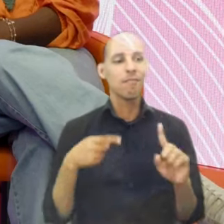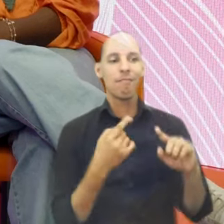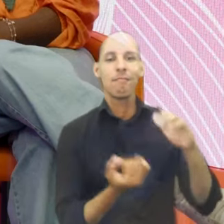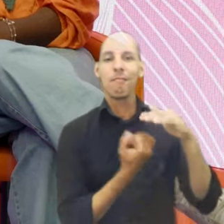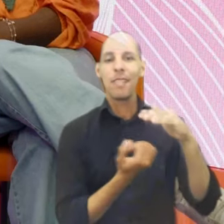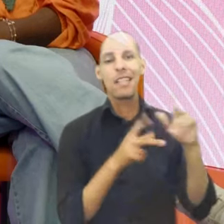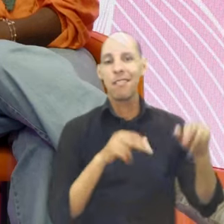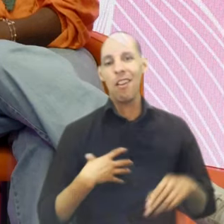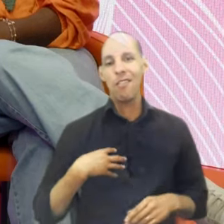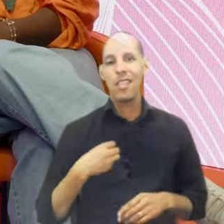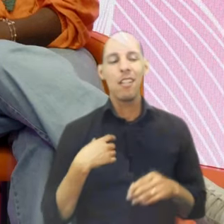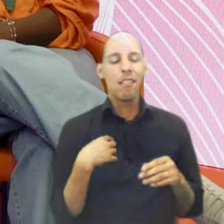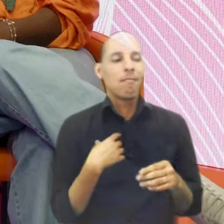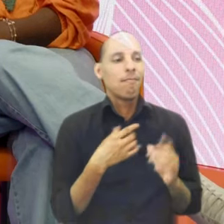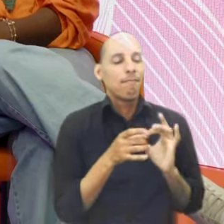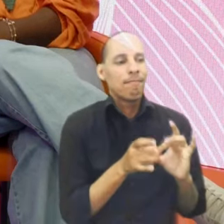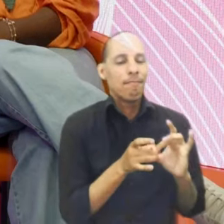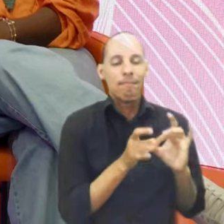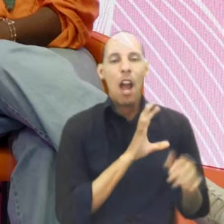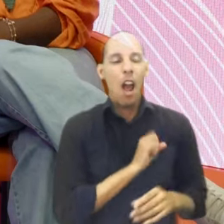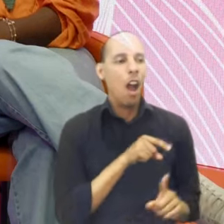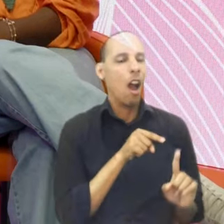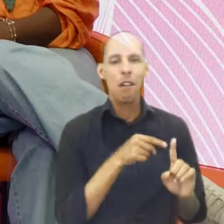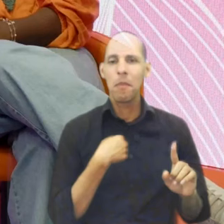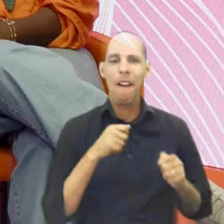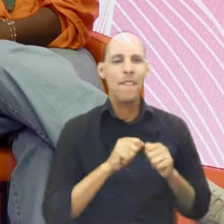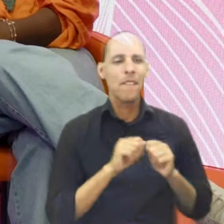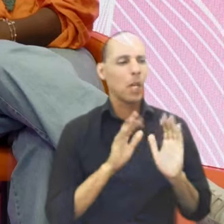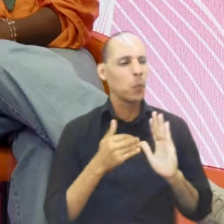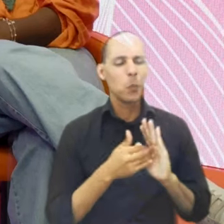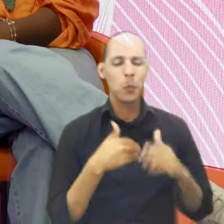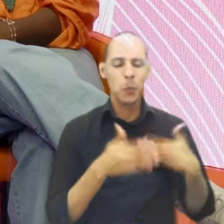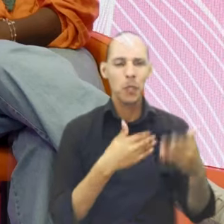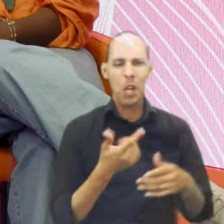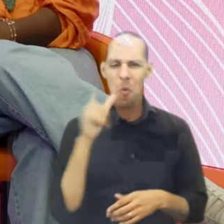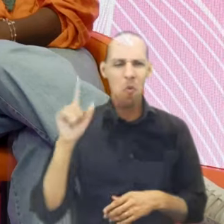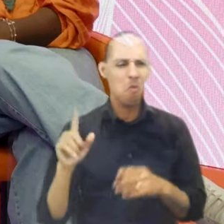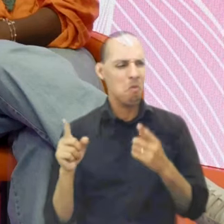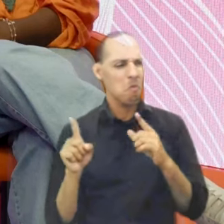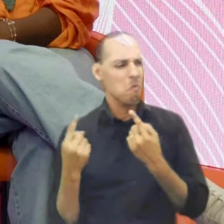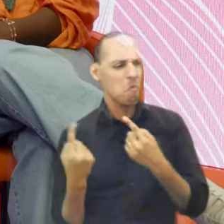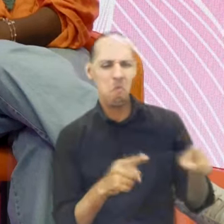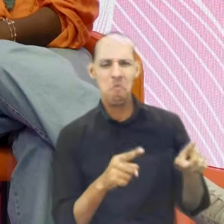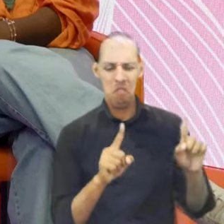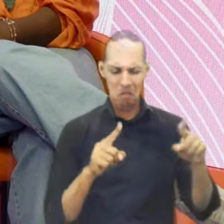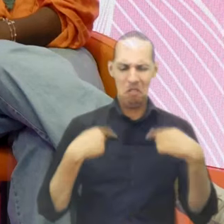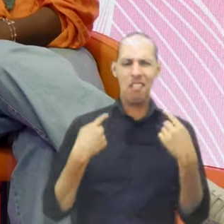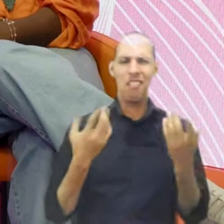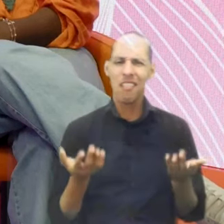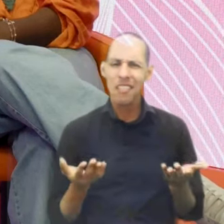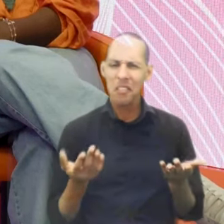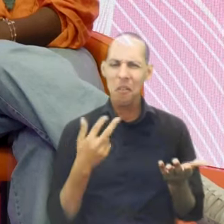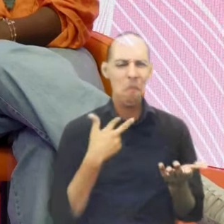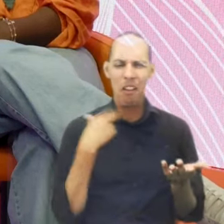É um apego de amor, de nossa, tudo isso aqui que eu já passei. Não pode vir alguém de fora que não sabe nada do que eu vivi e falar